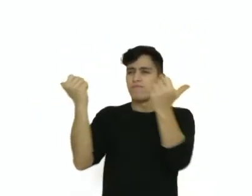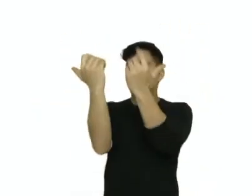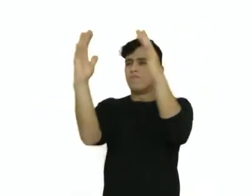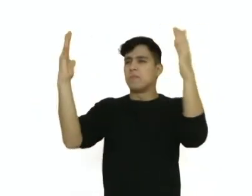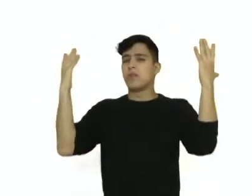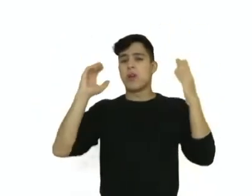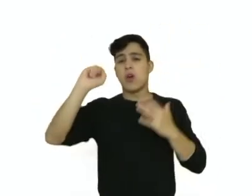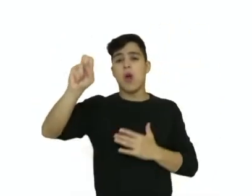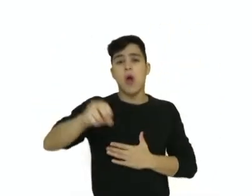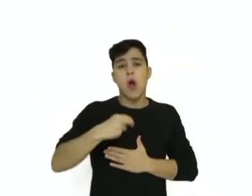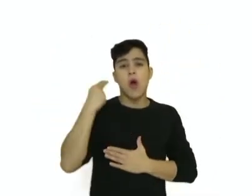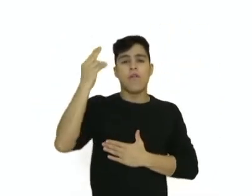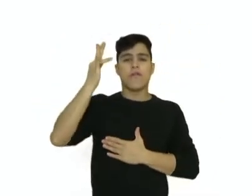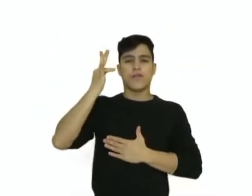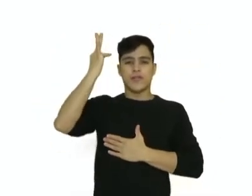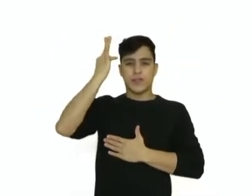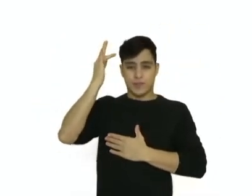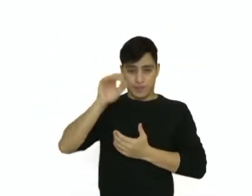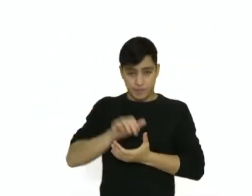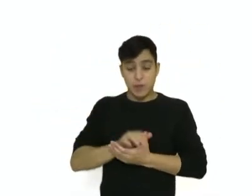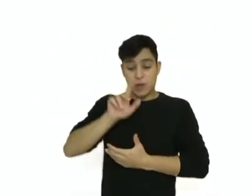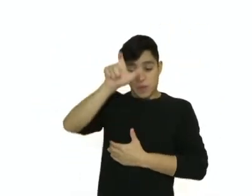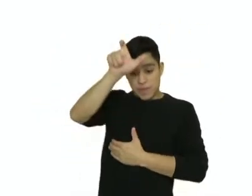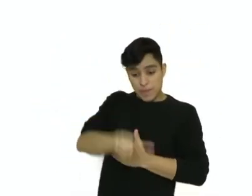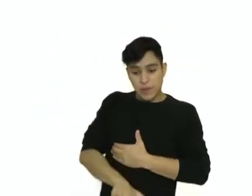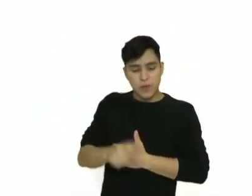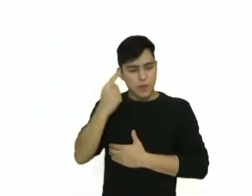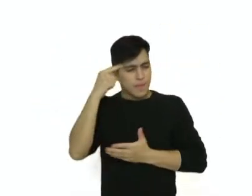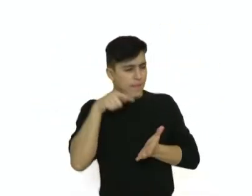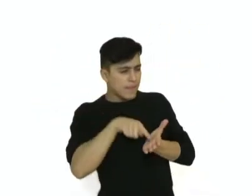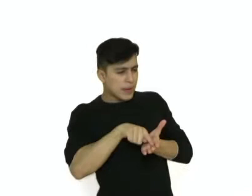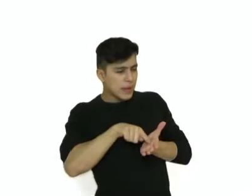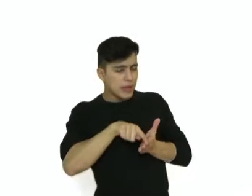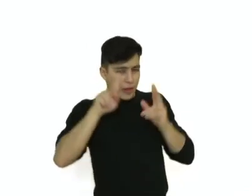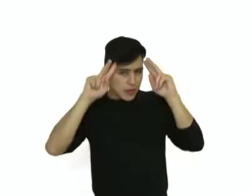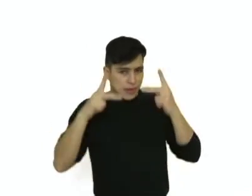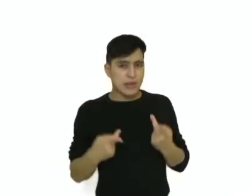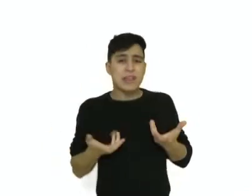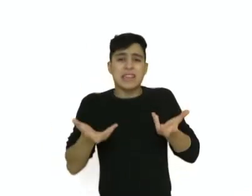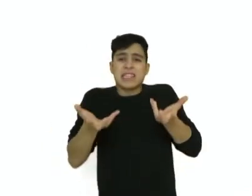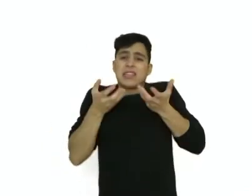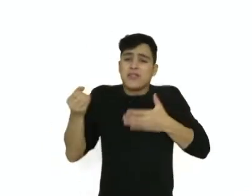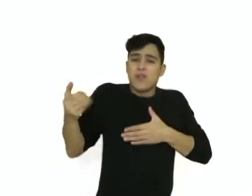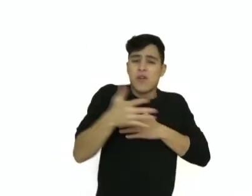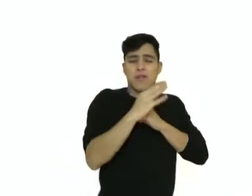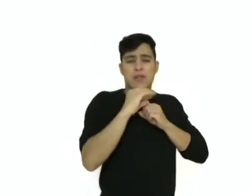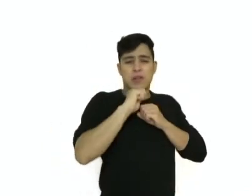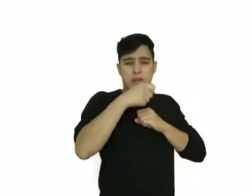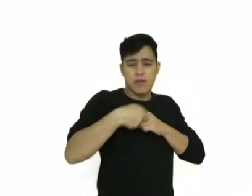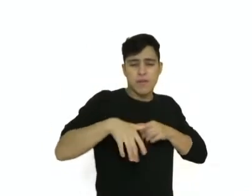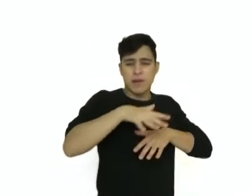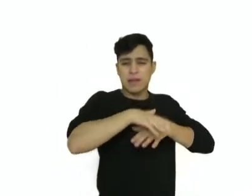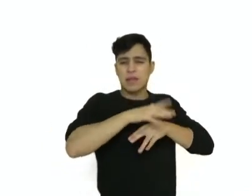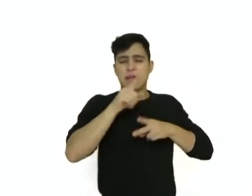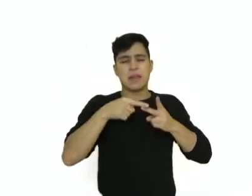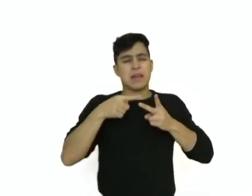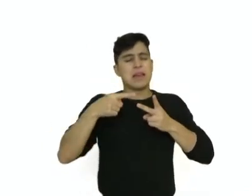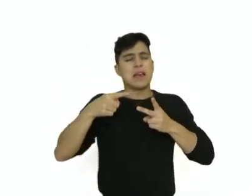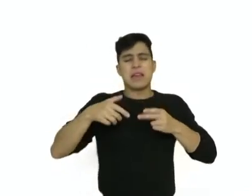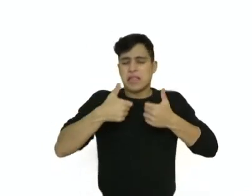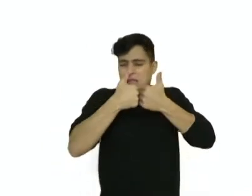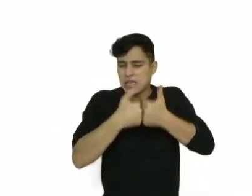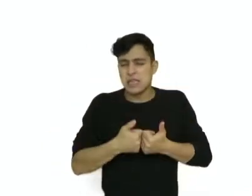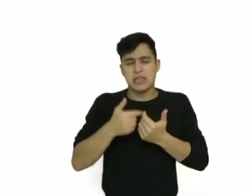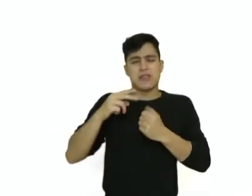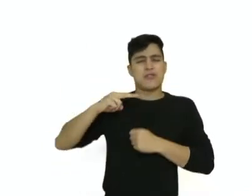humanistas buscavam renovar o ensino nas universidades, na matemática, na história, no direito, na medicina e na